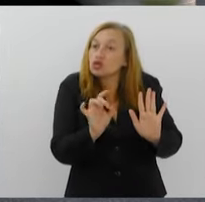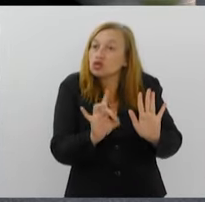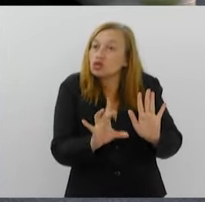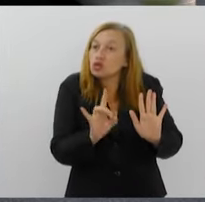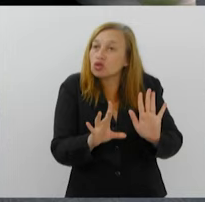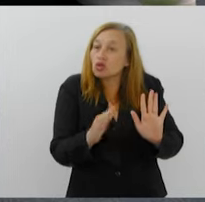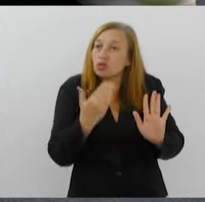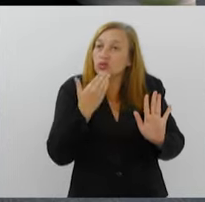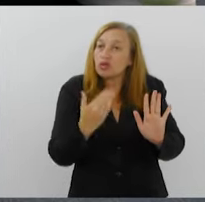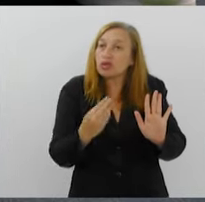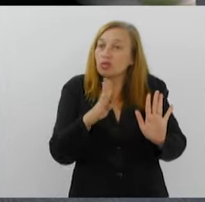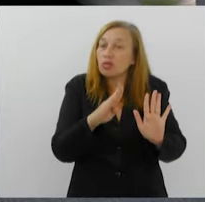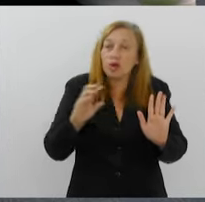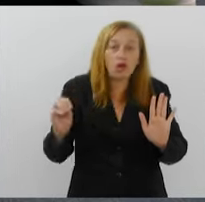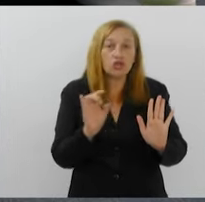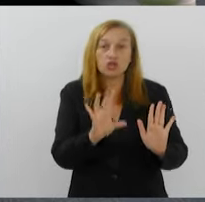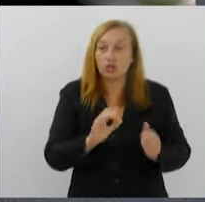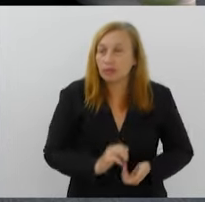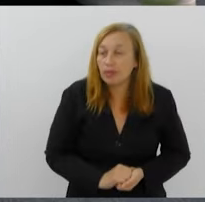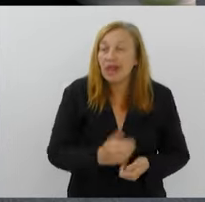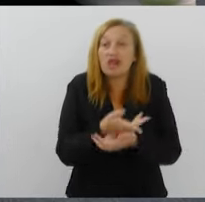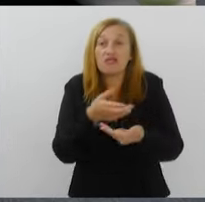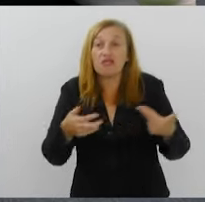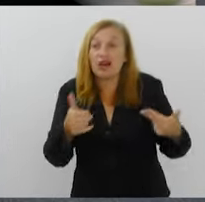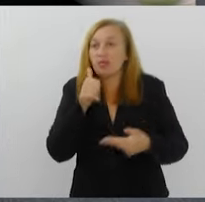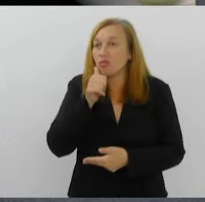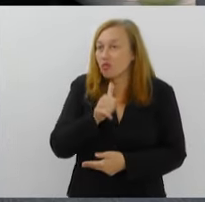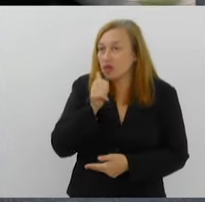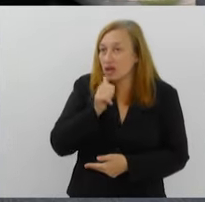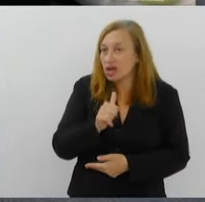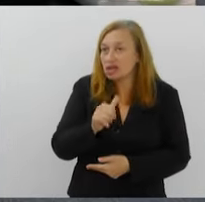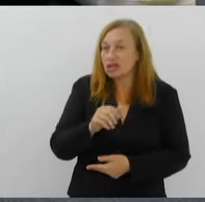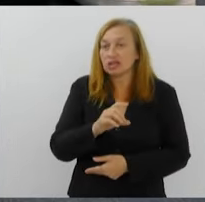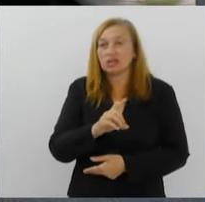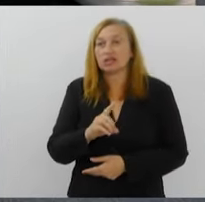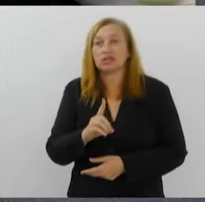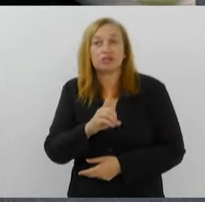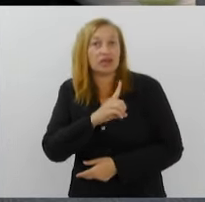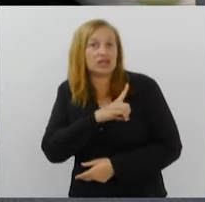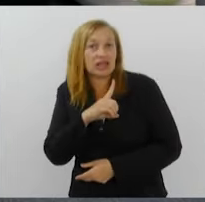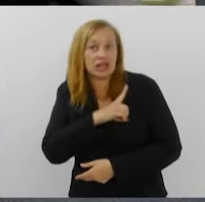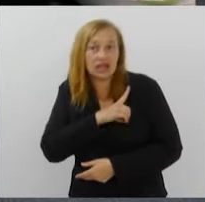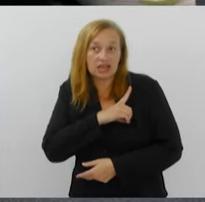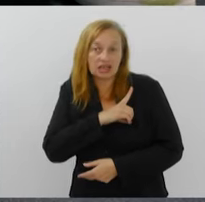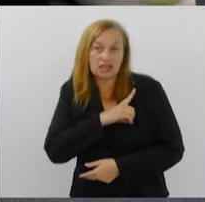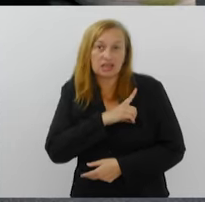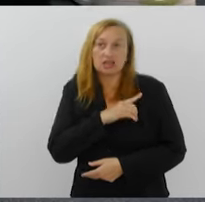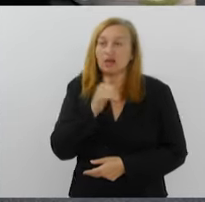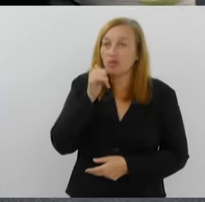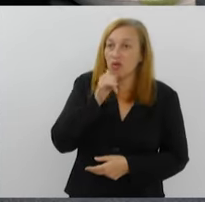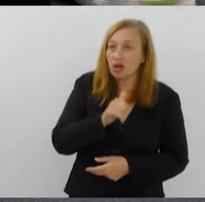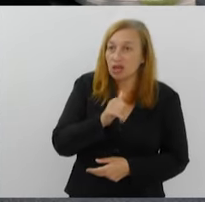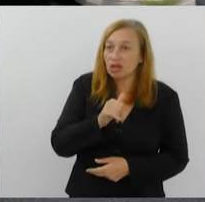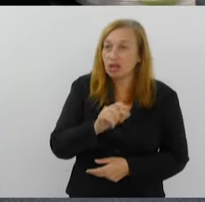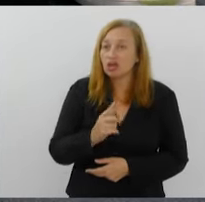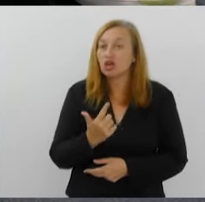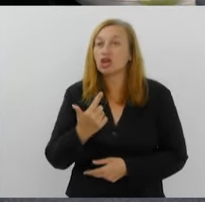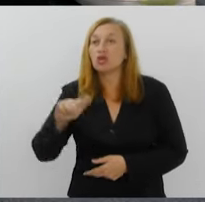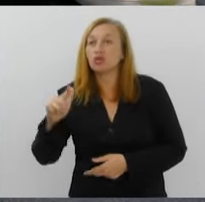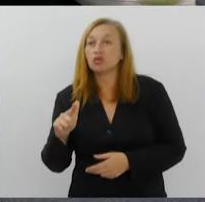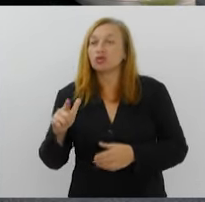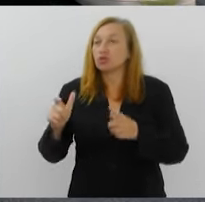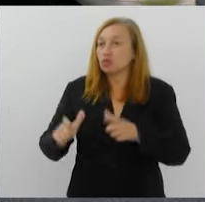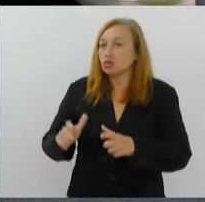de ocorrência. Ou seja, muitas mulheres atendidas pelos CEANs, atendidas em outros lugares de acolhimento, no